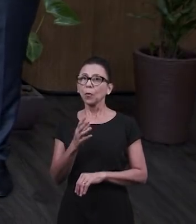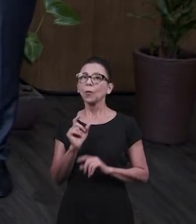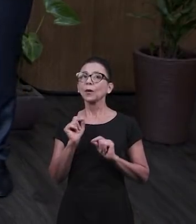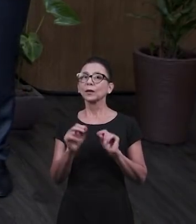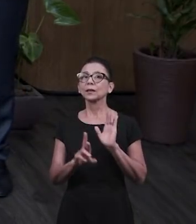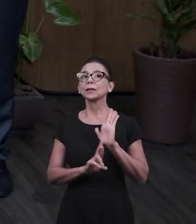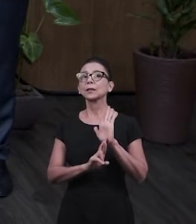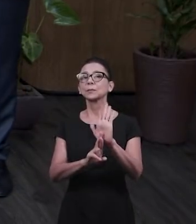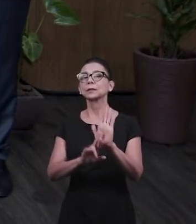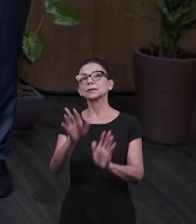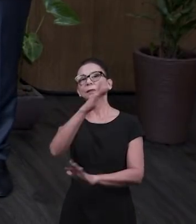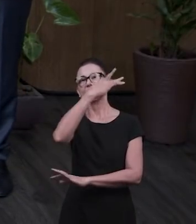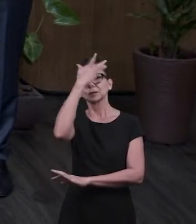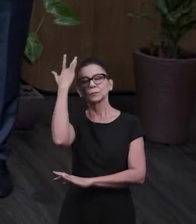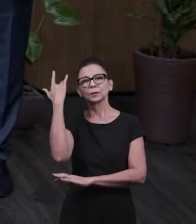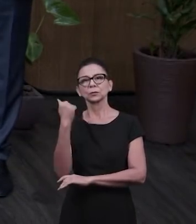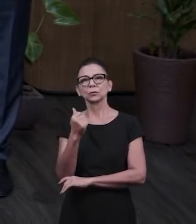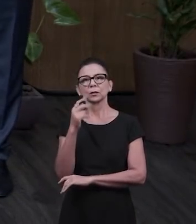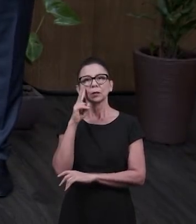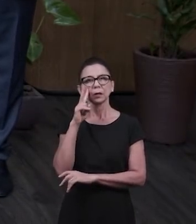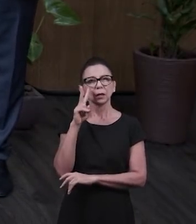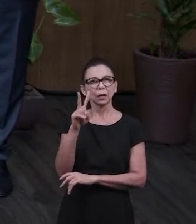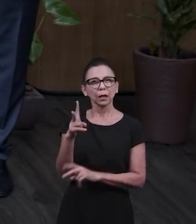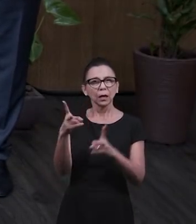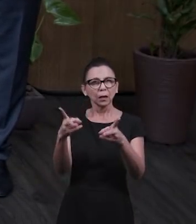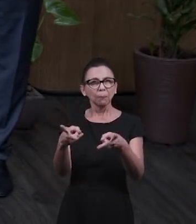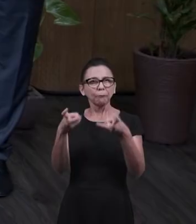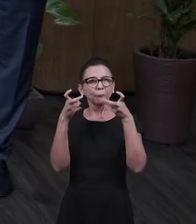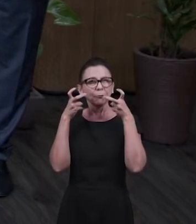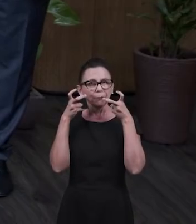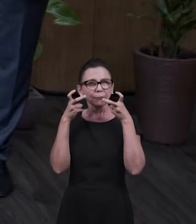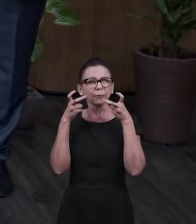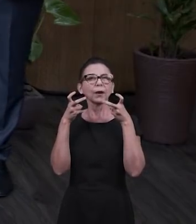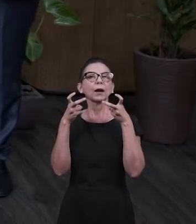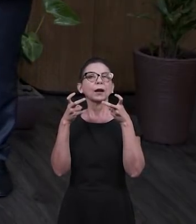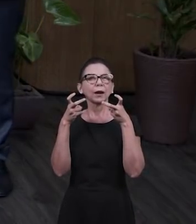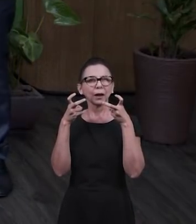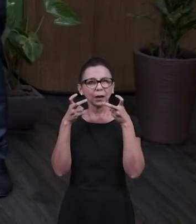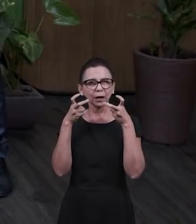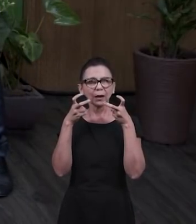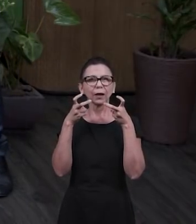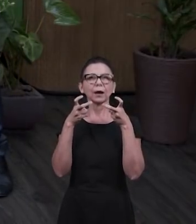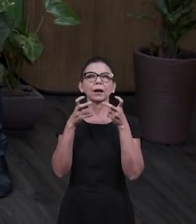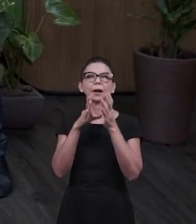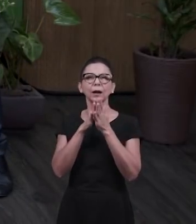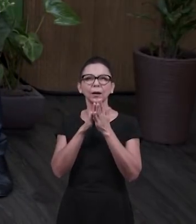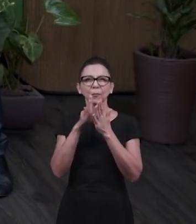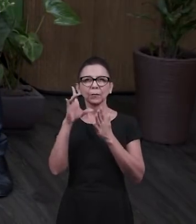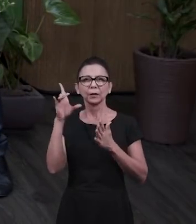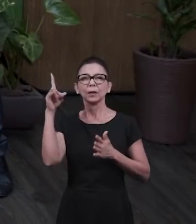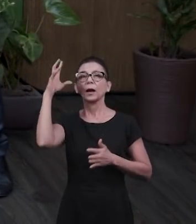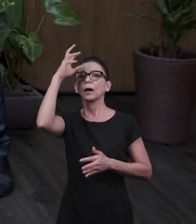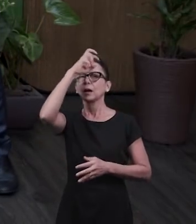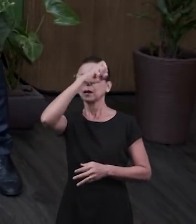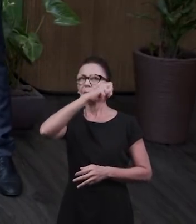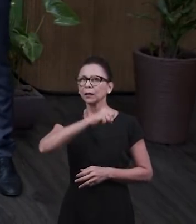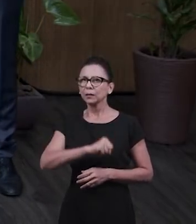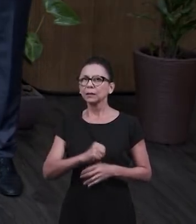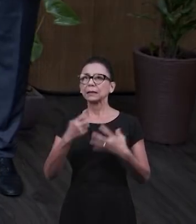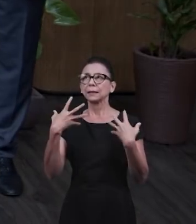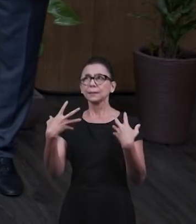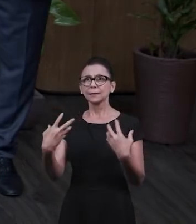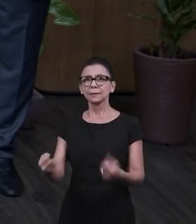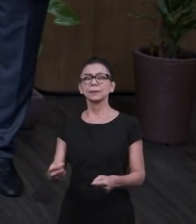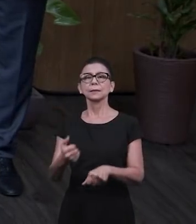e compreende a palavra. Aquele que aceita, pratica e vive